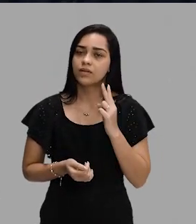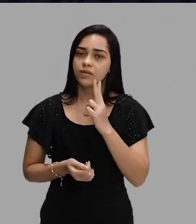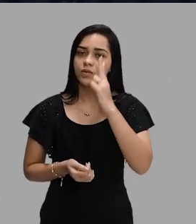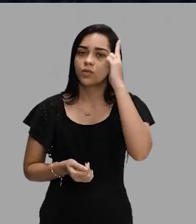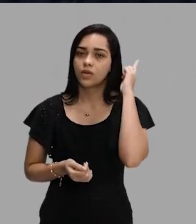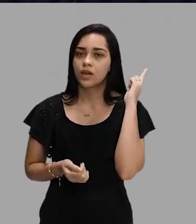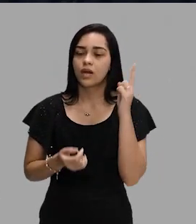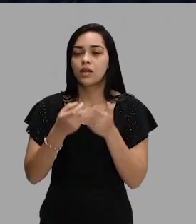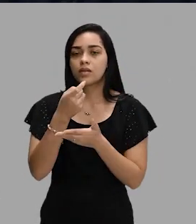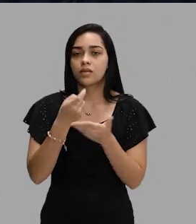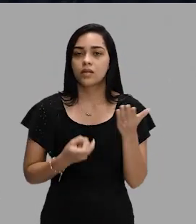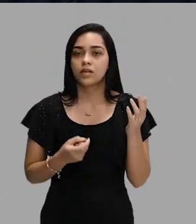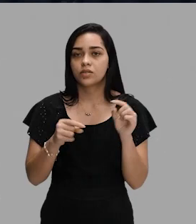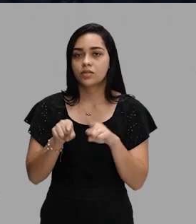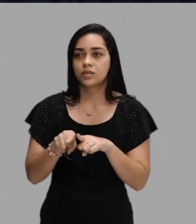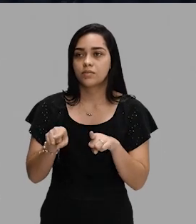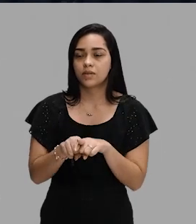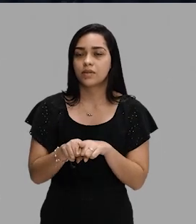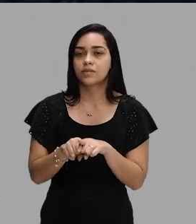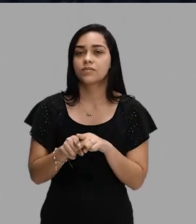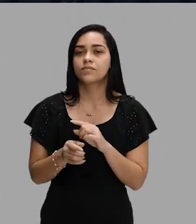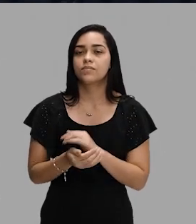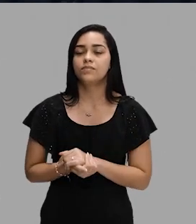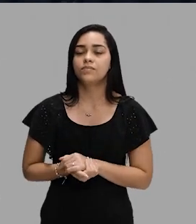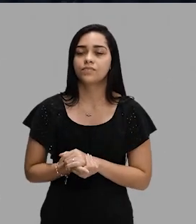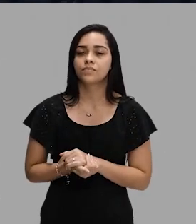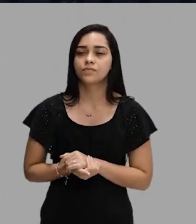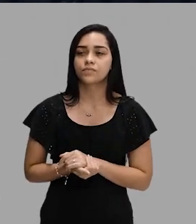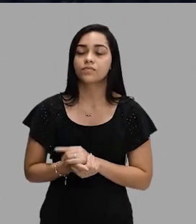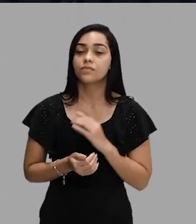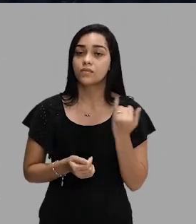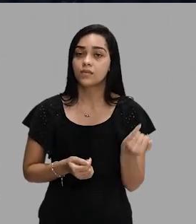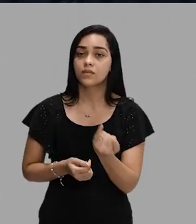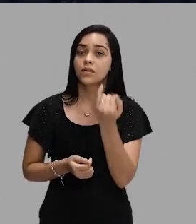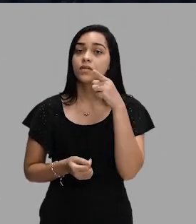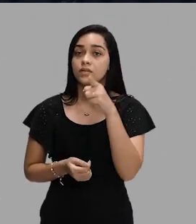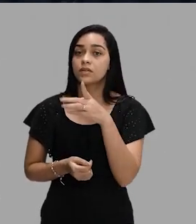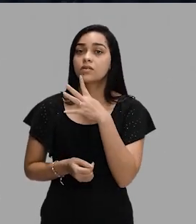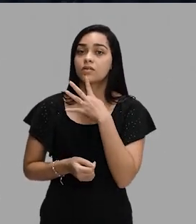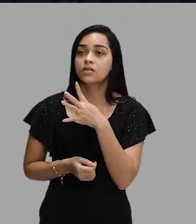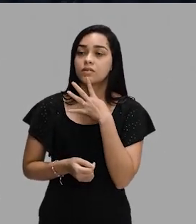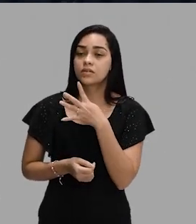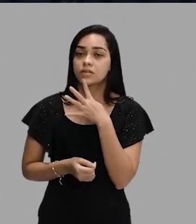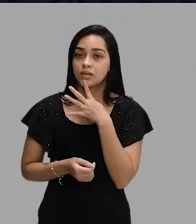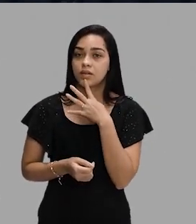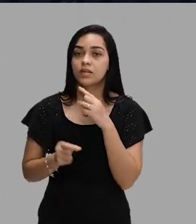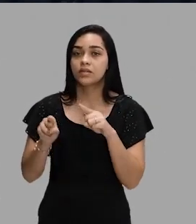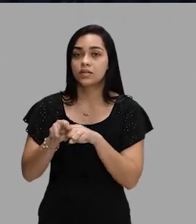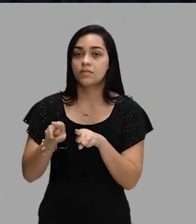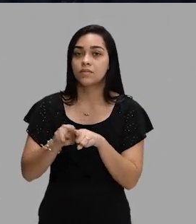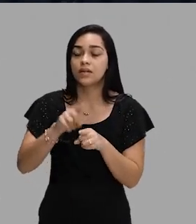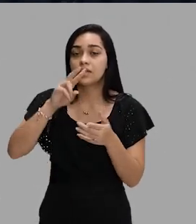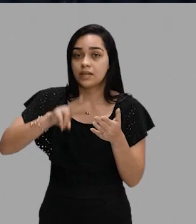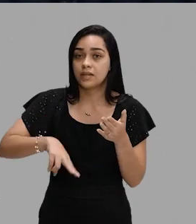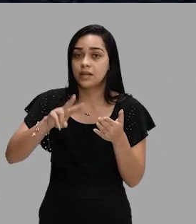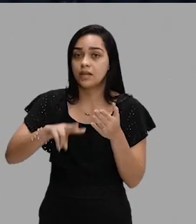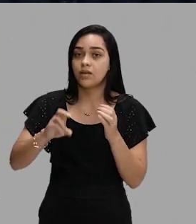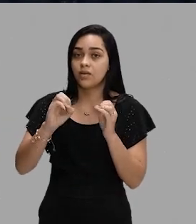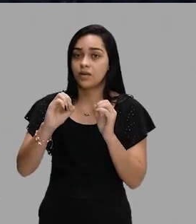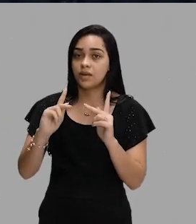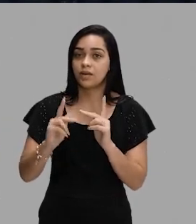vestibulares, trechos dessas obras, os trechos. É importante você conhecê-las, é importante vocês lerem, viu,